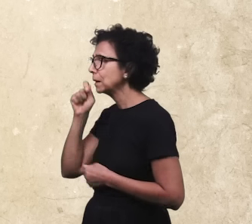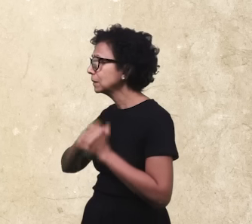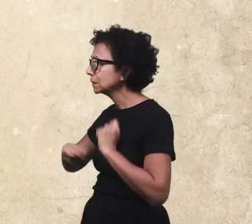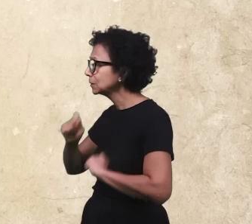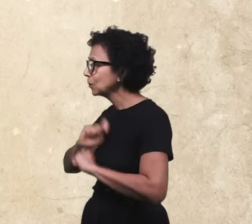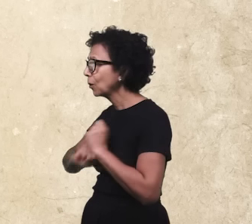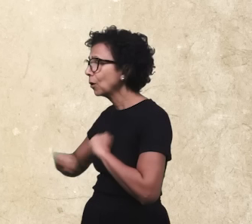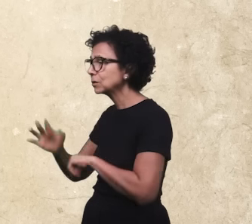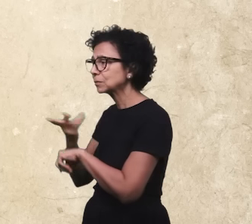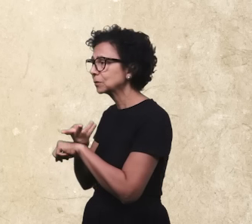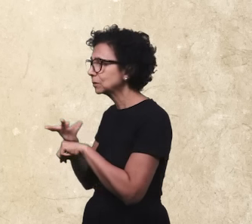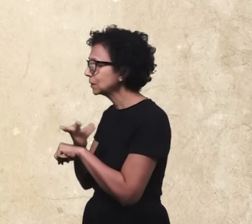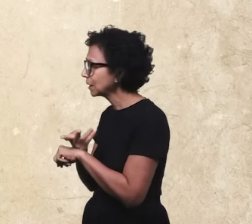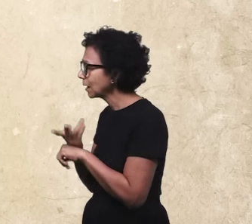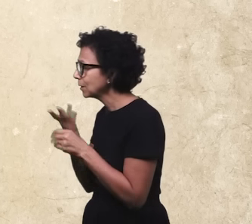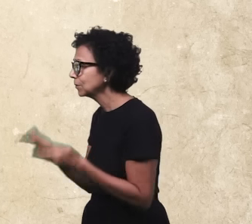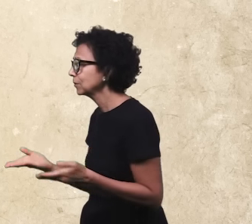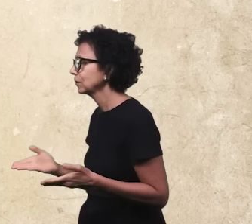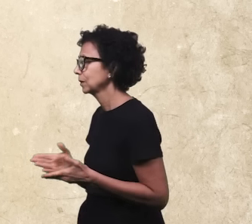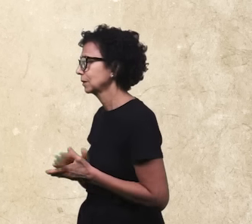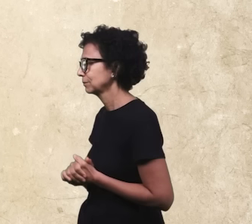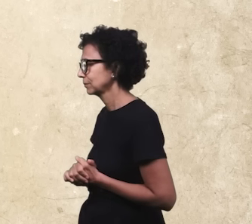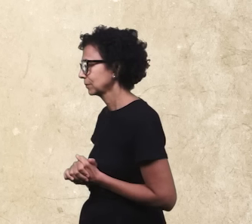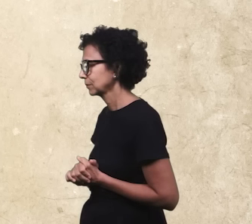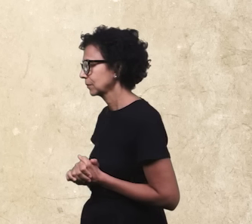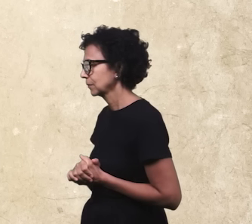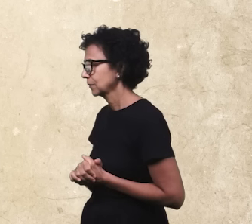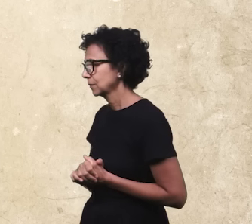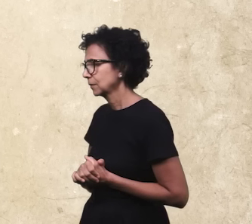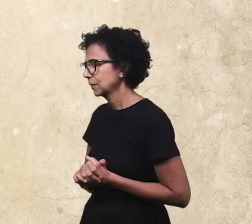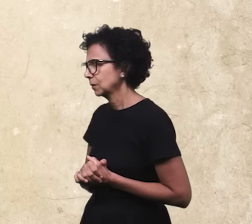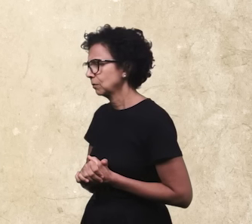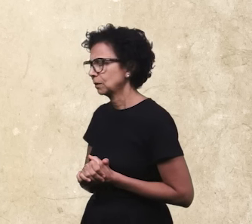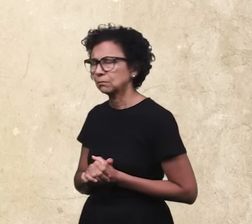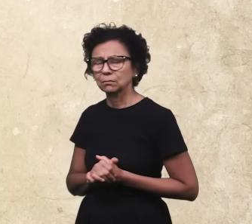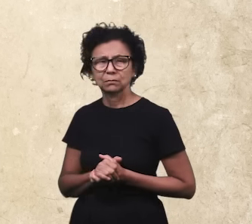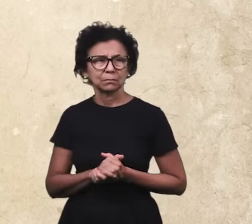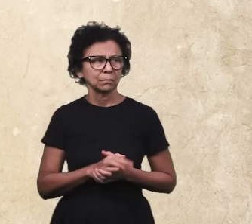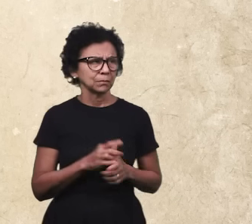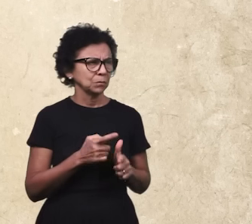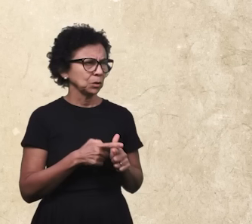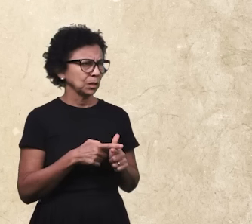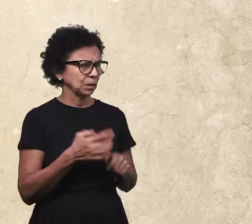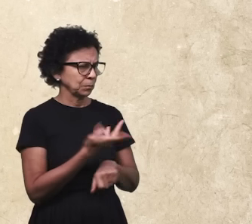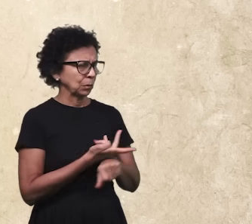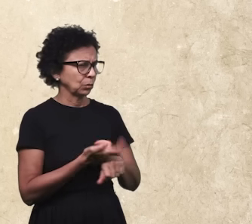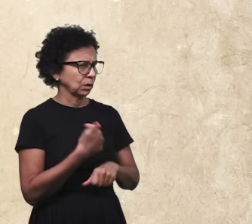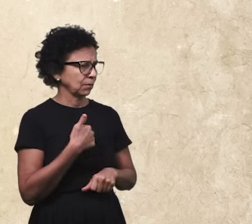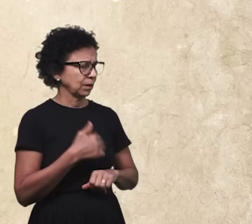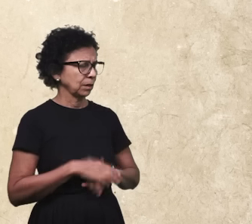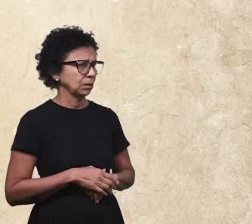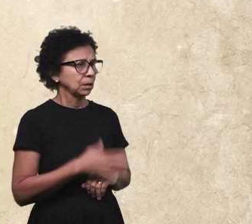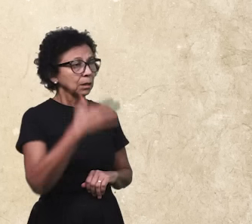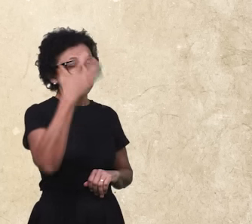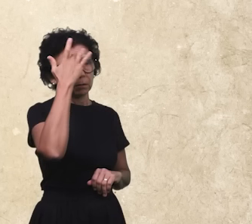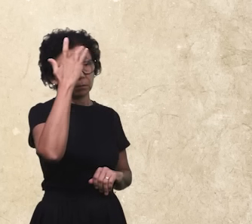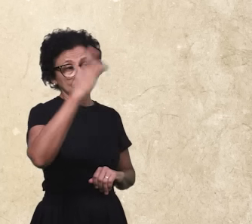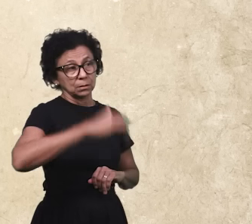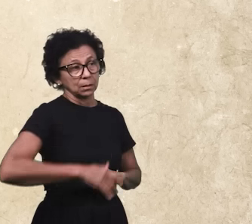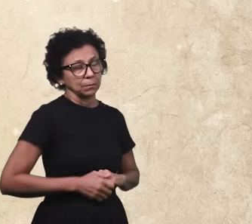te procurávamos. Não é? E ele assim, mas por que me procuráveis? Não sabeis